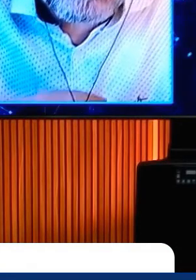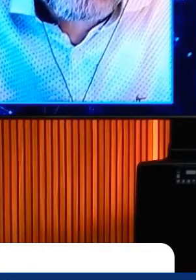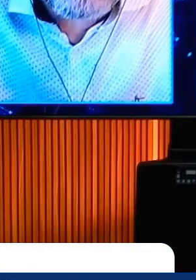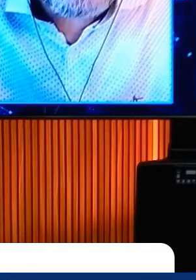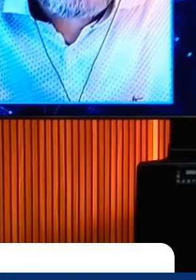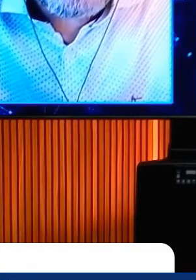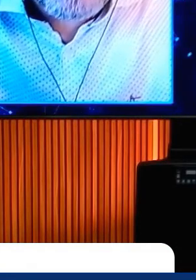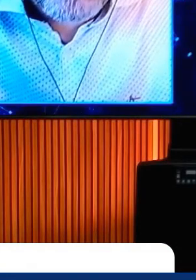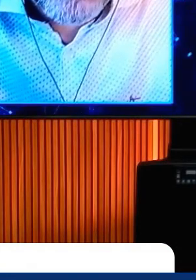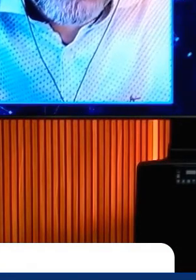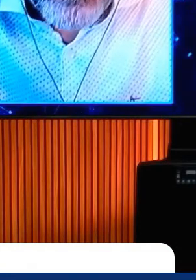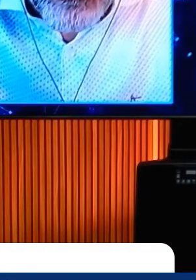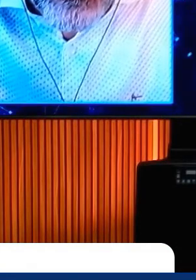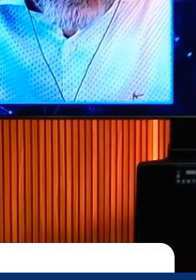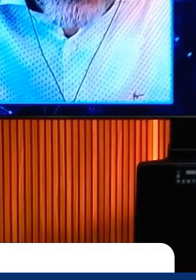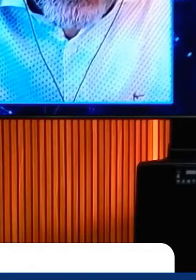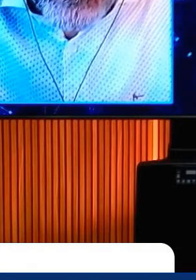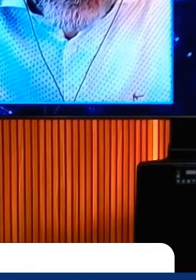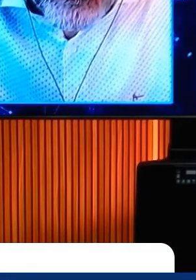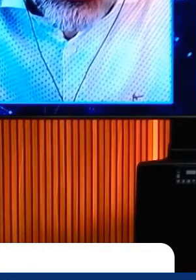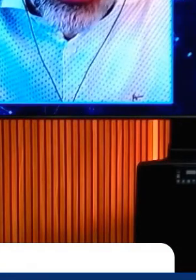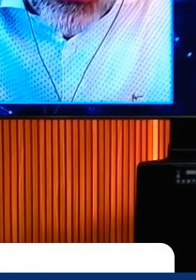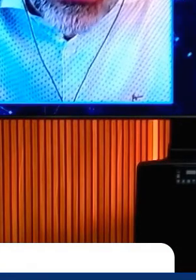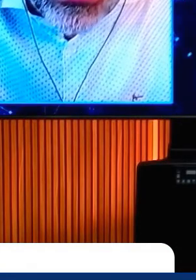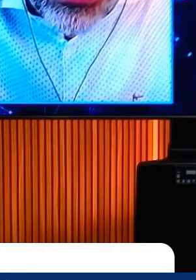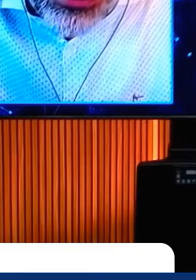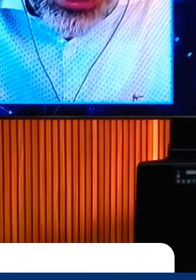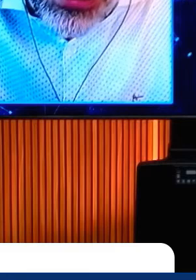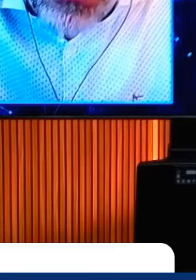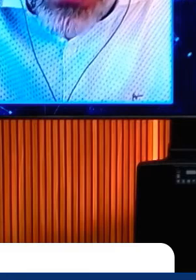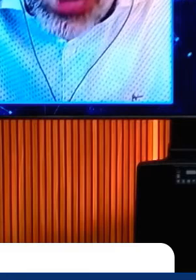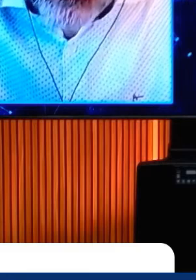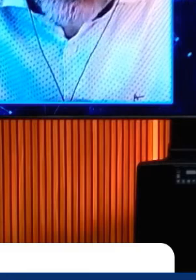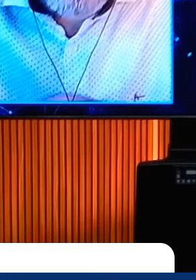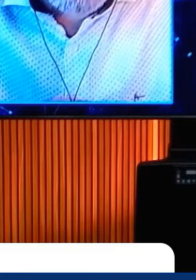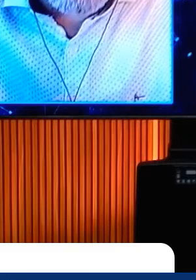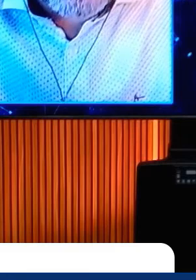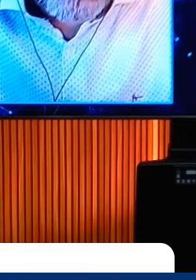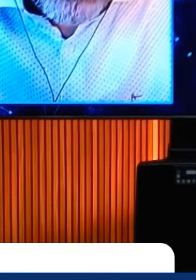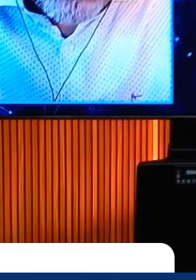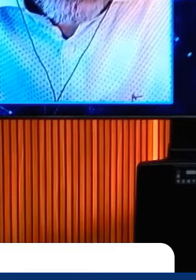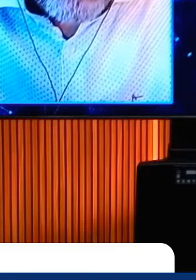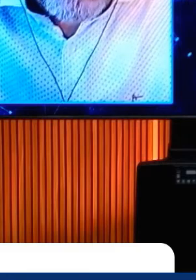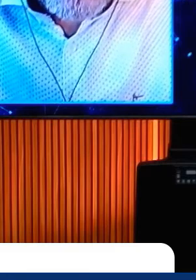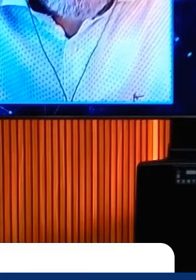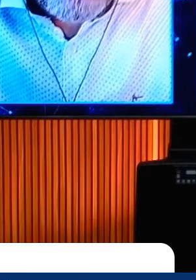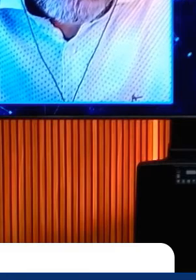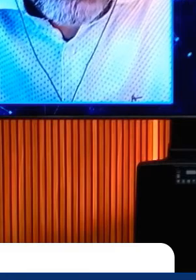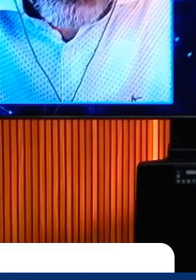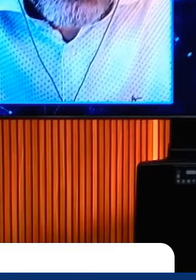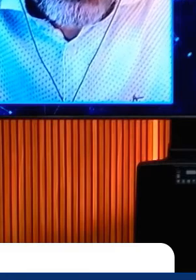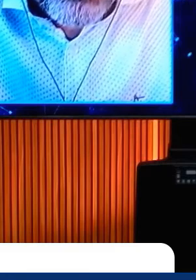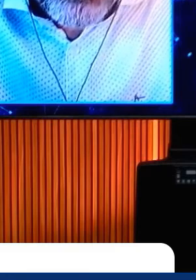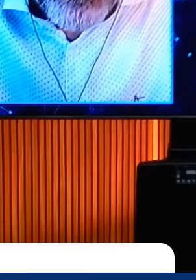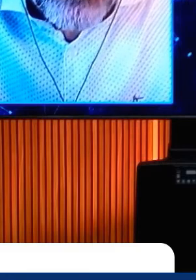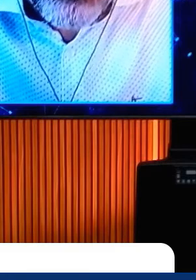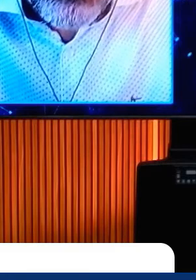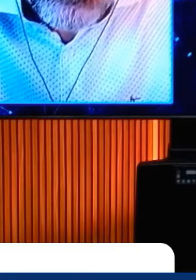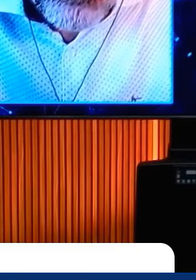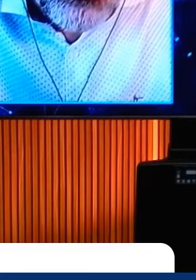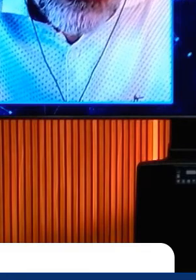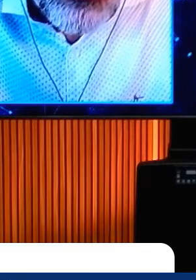pergunta. Vai lá, Marcília. Boa tarde, senador. Prazer estar aqui contigo. Olha, eu tenho dito, né, que uma das funções do